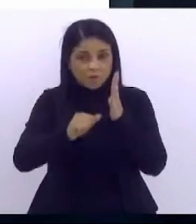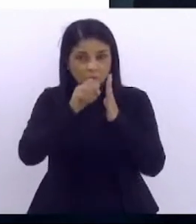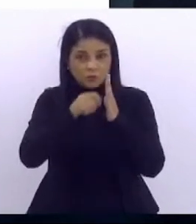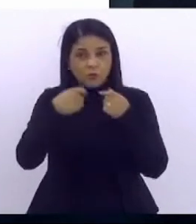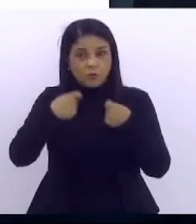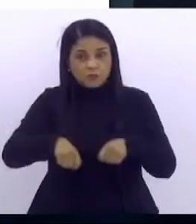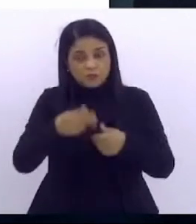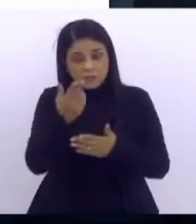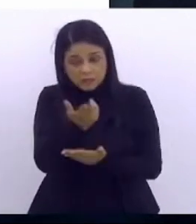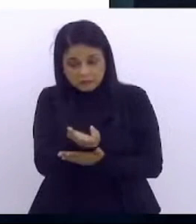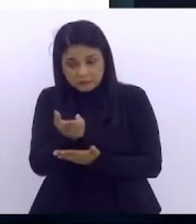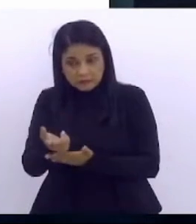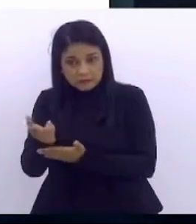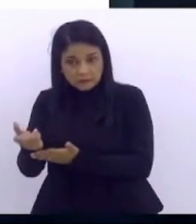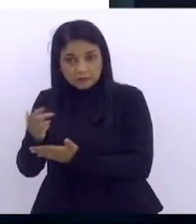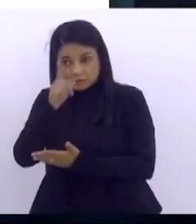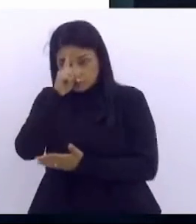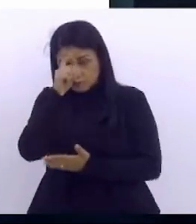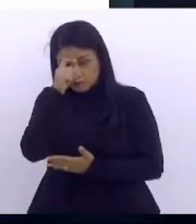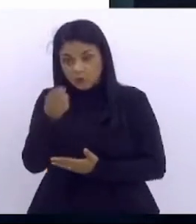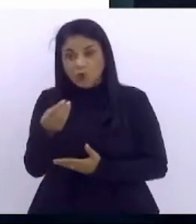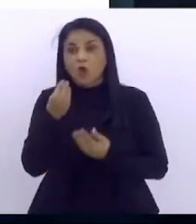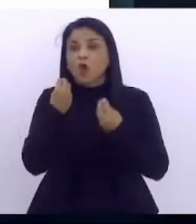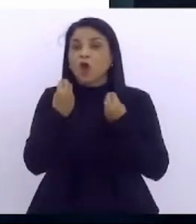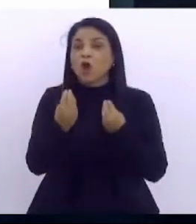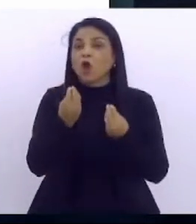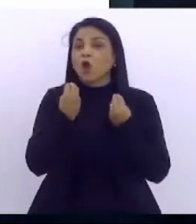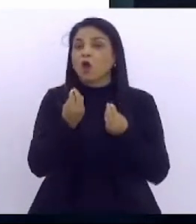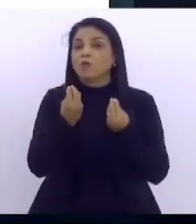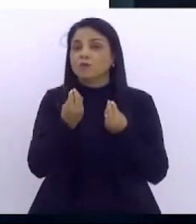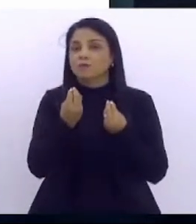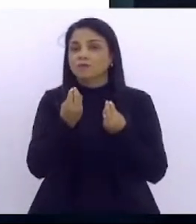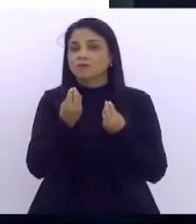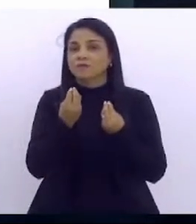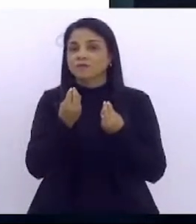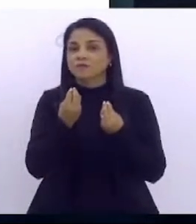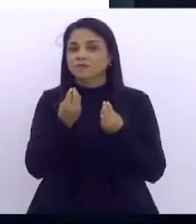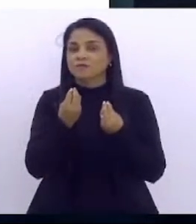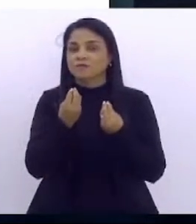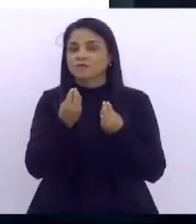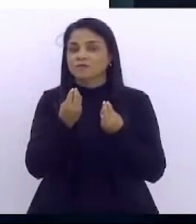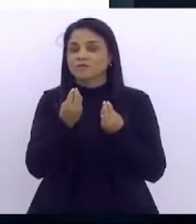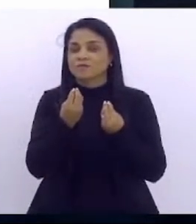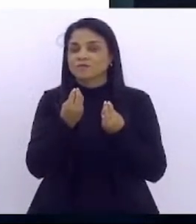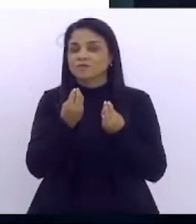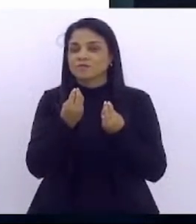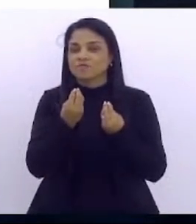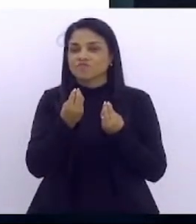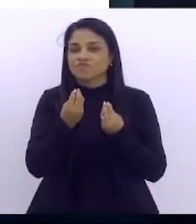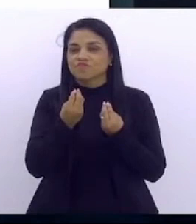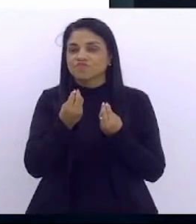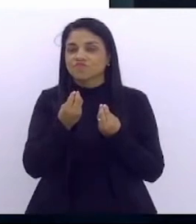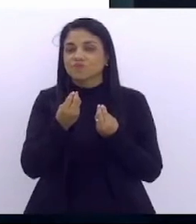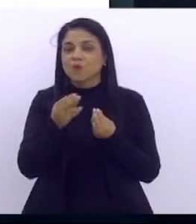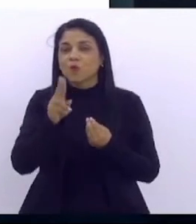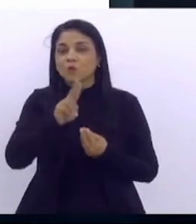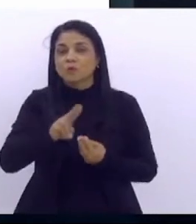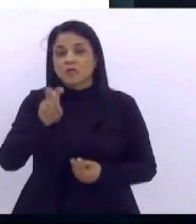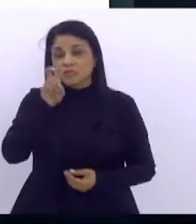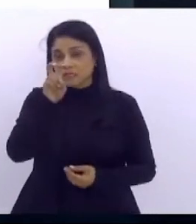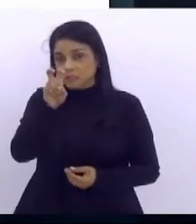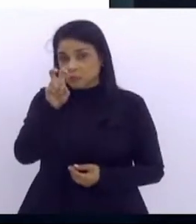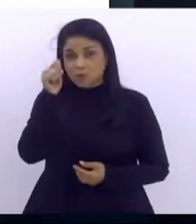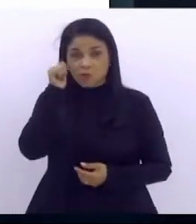precisa ser internada. Então, como é que você vai falar de usar um fator 5? O fator 5 seria 5